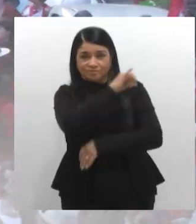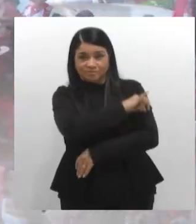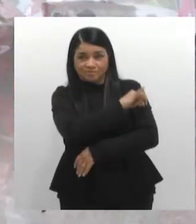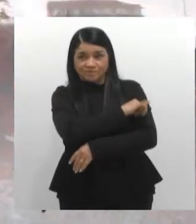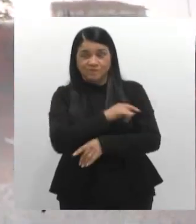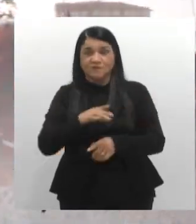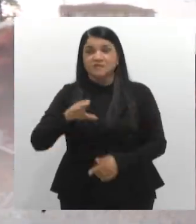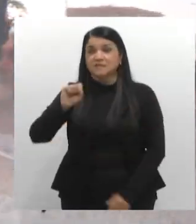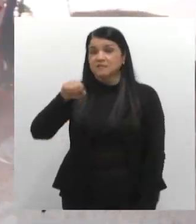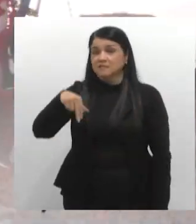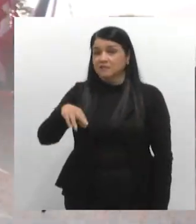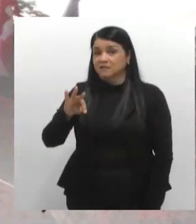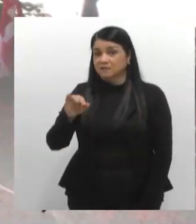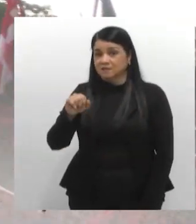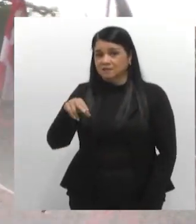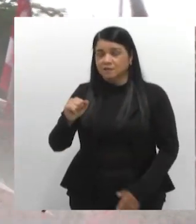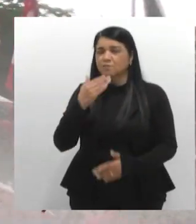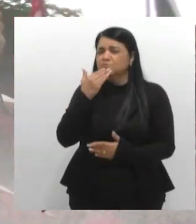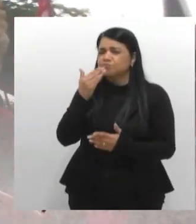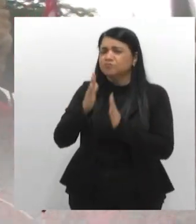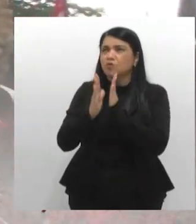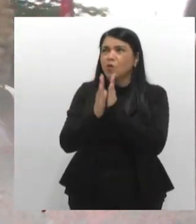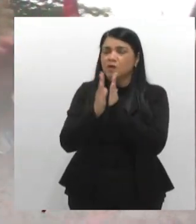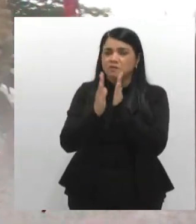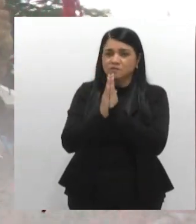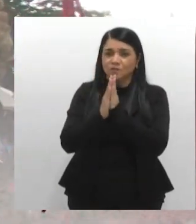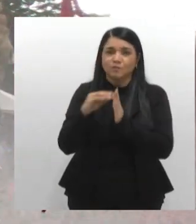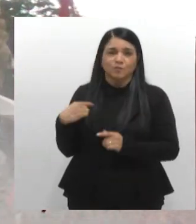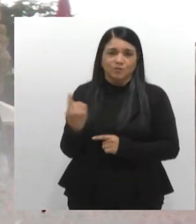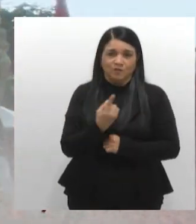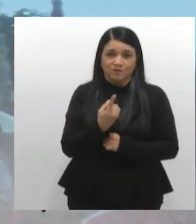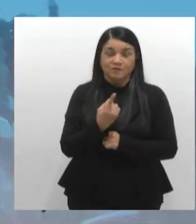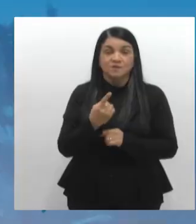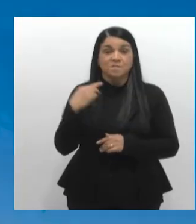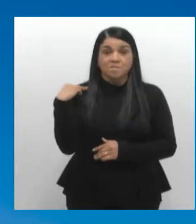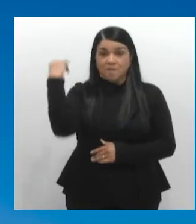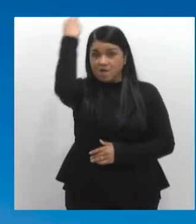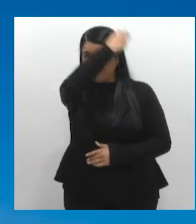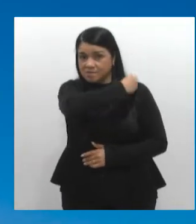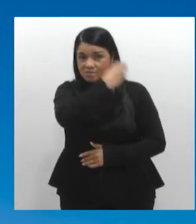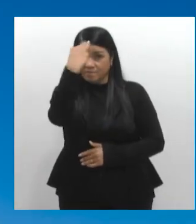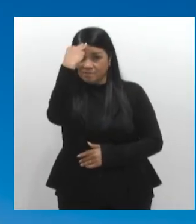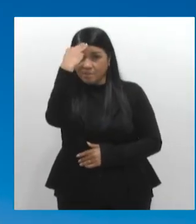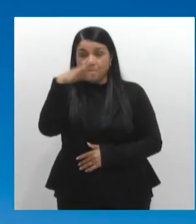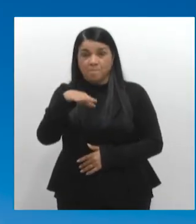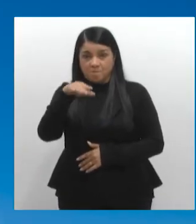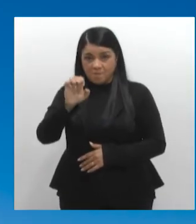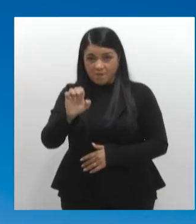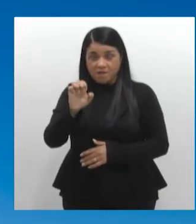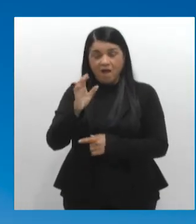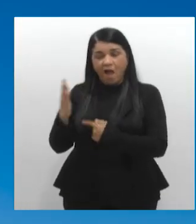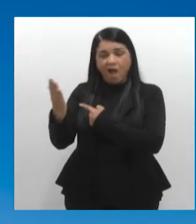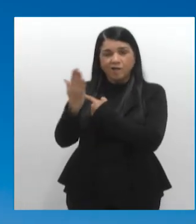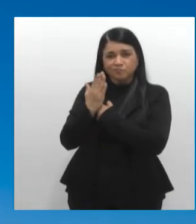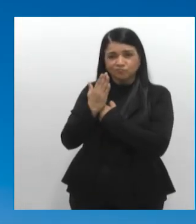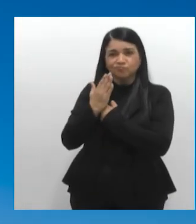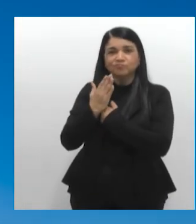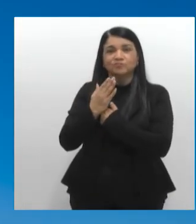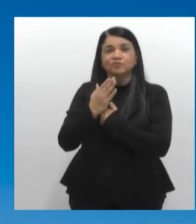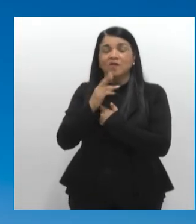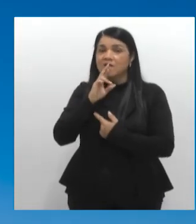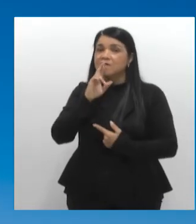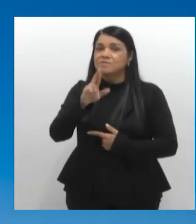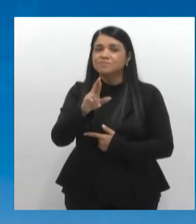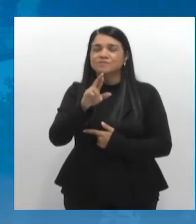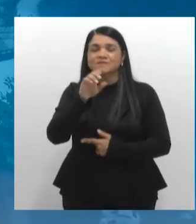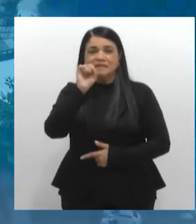copadroeira, intercedam por todos nós. E que Maria, nossa mãe, nos ajude cada vez mais a dizer o nosso sim ao